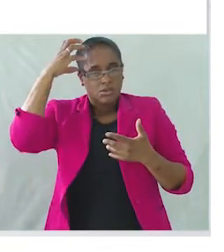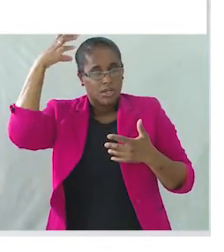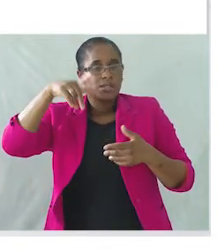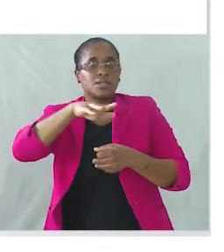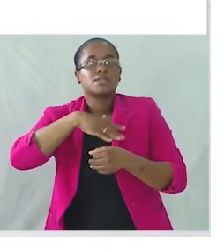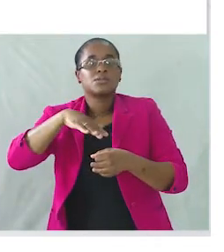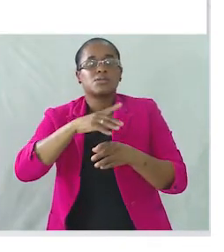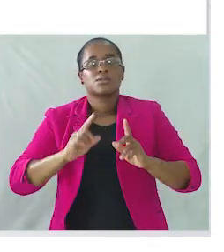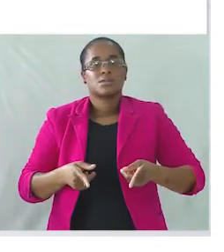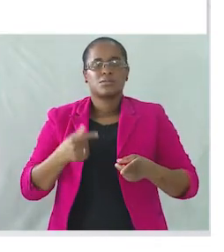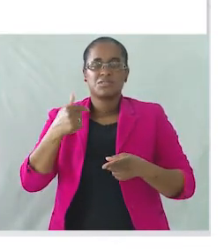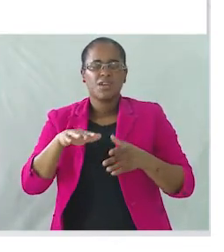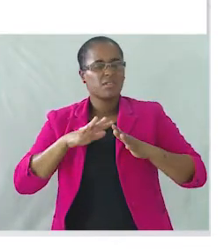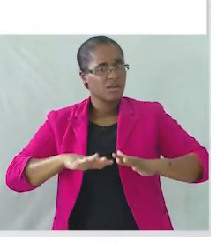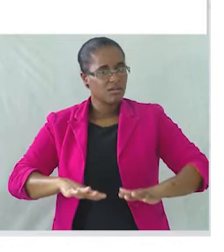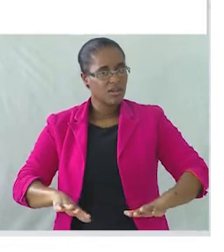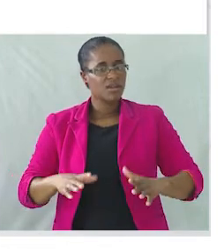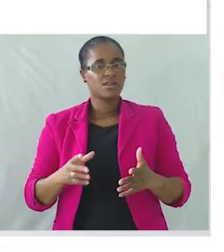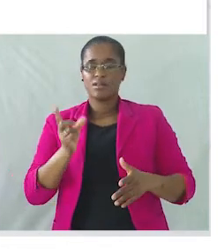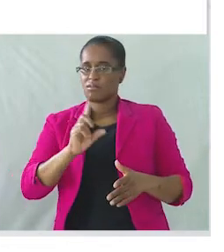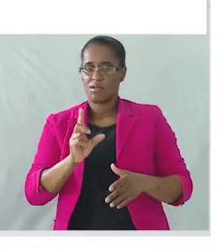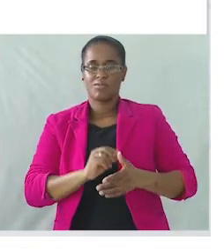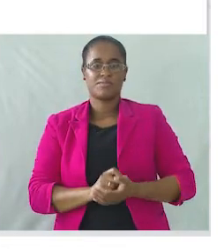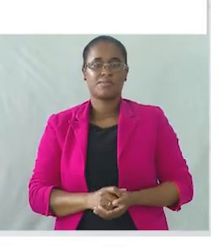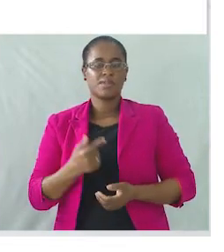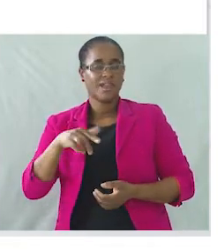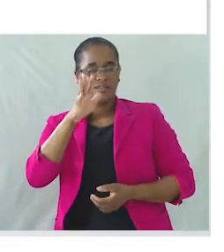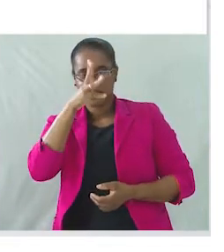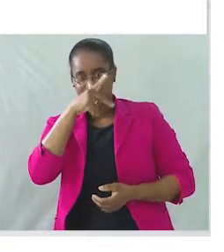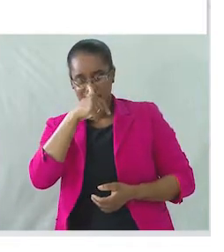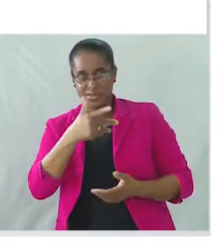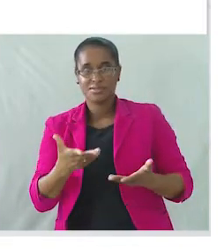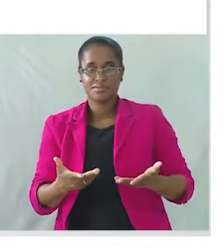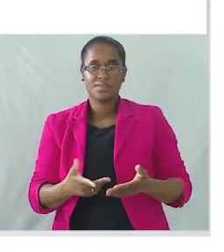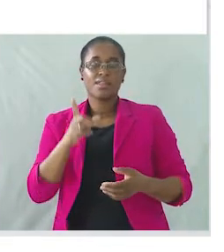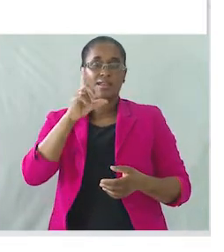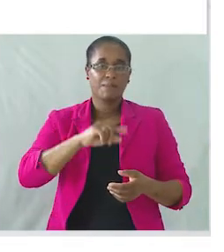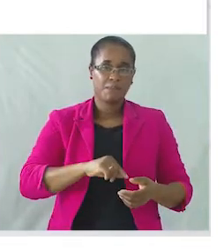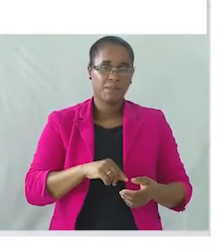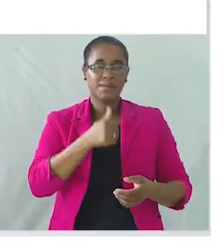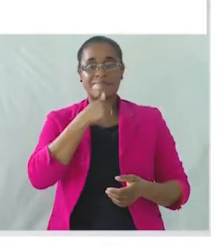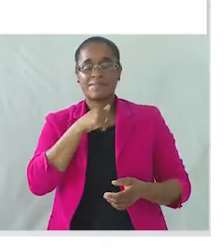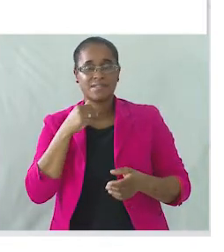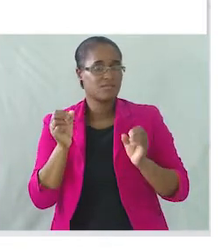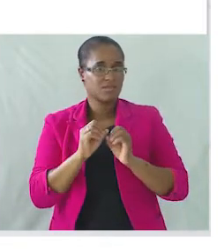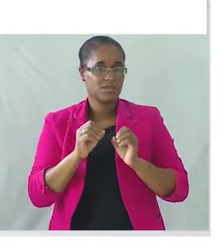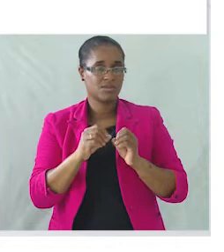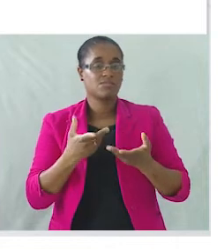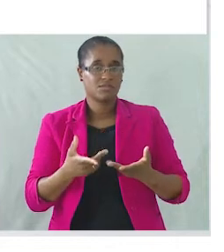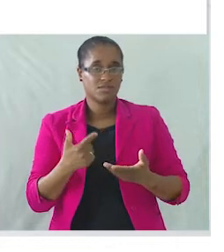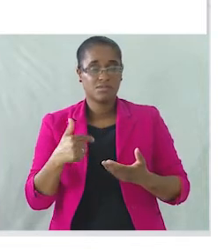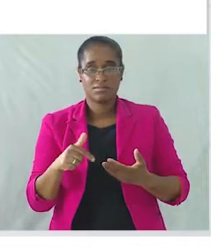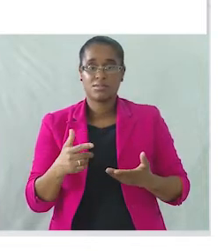inicial? Ele estava tranquilo? Não. Estava triste. E também impaciente. Foi tomado